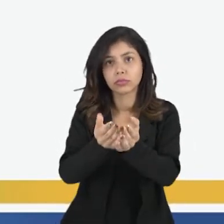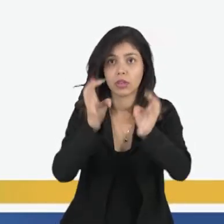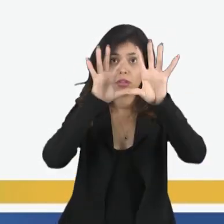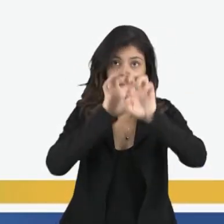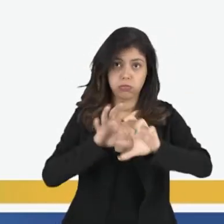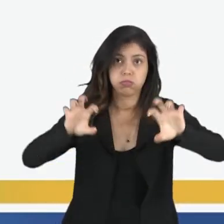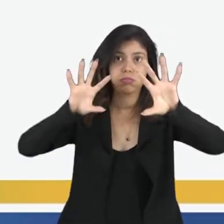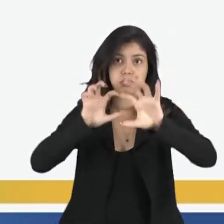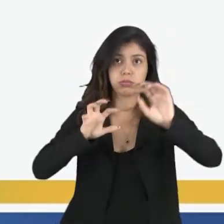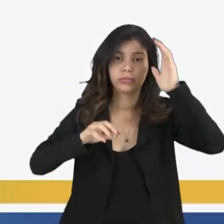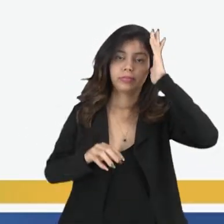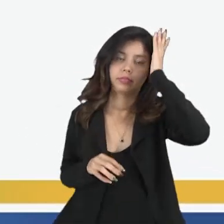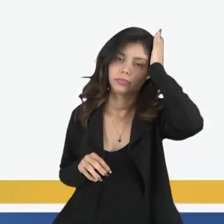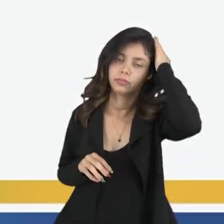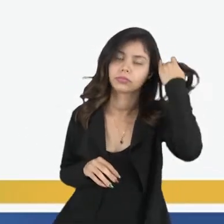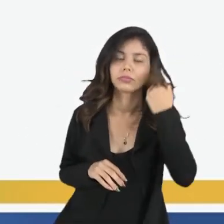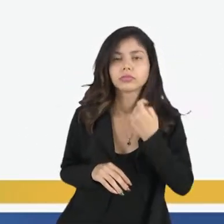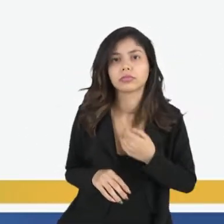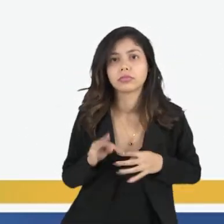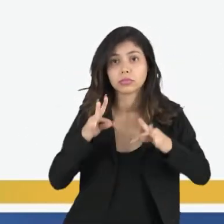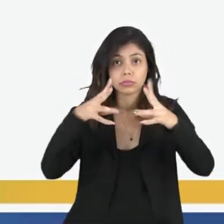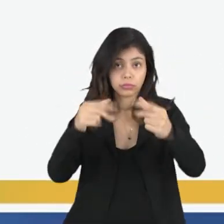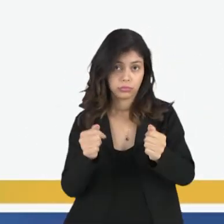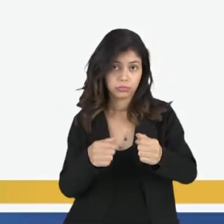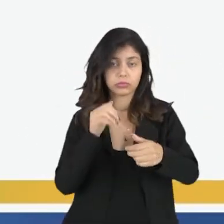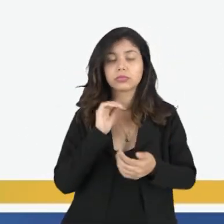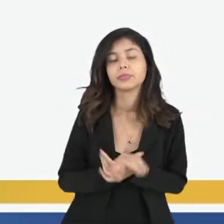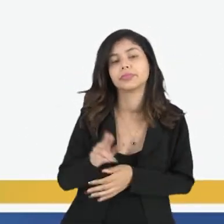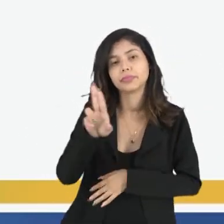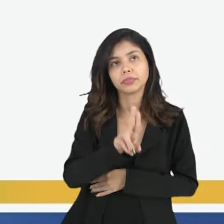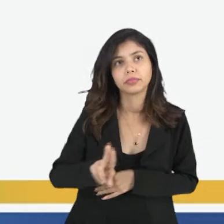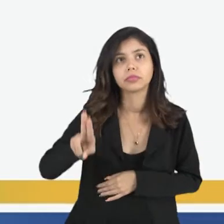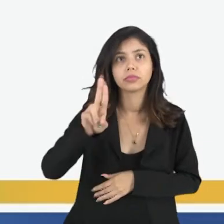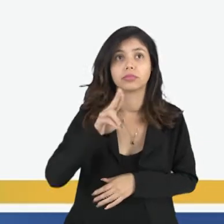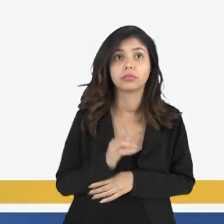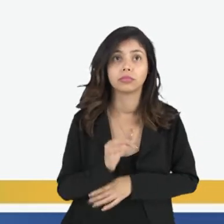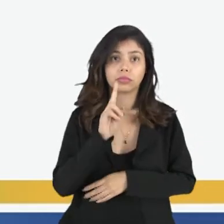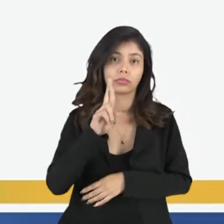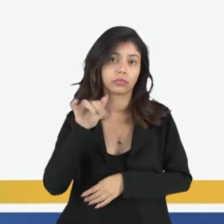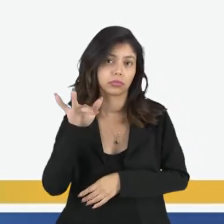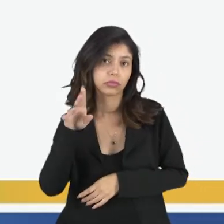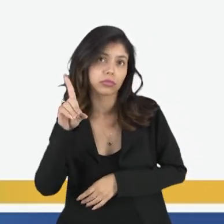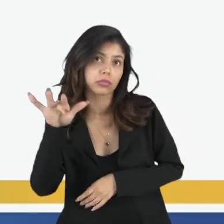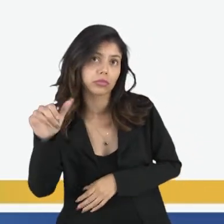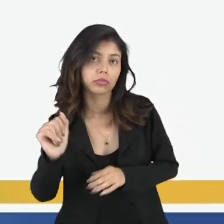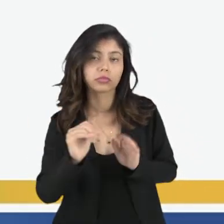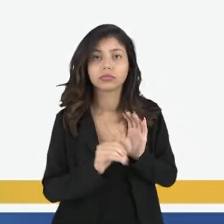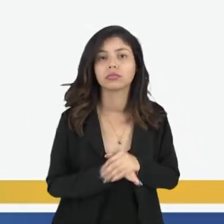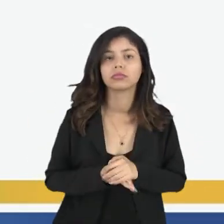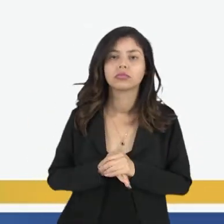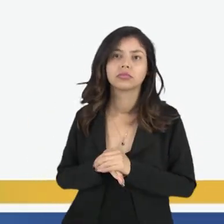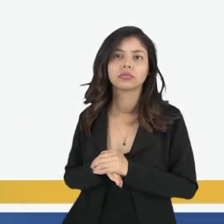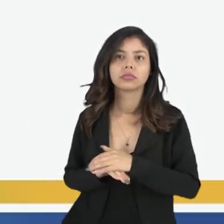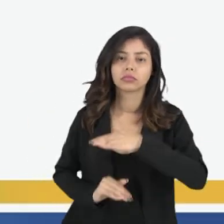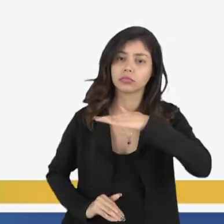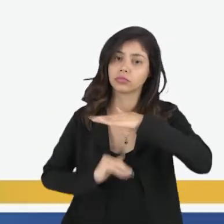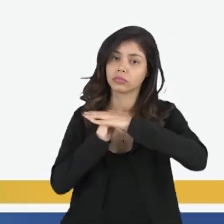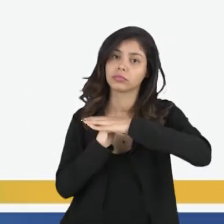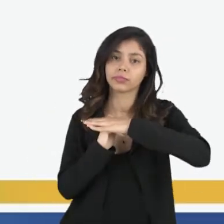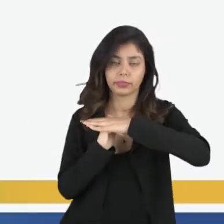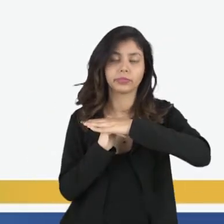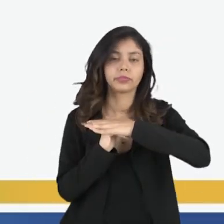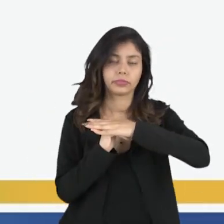e todos esses transportes eles utilizaram-se da termodinâmica, dos estudos da